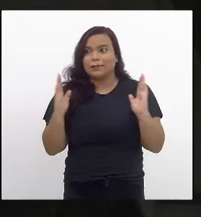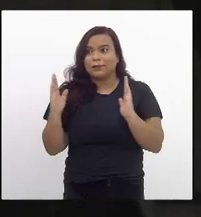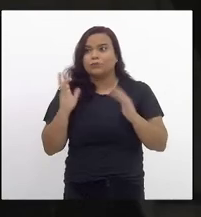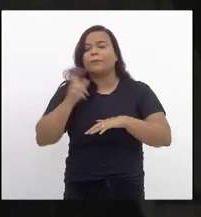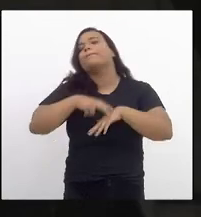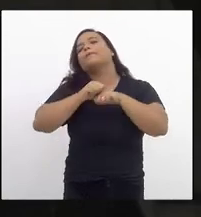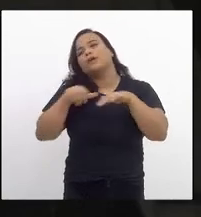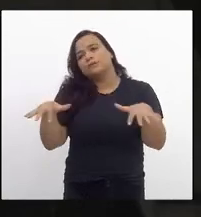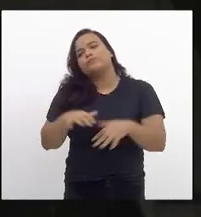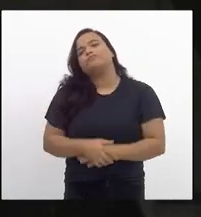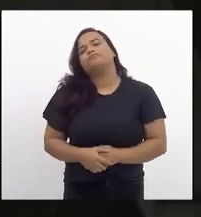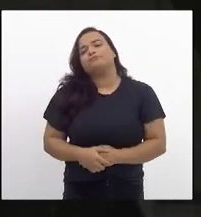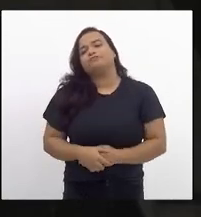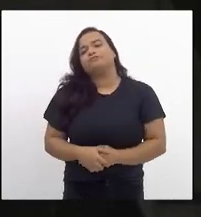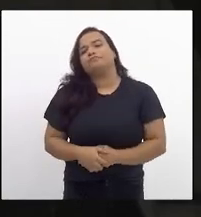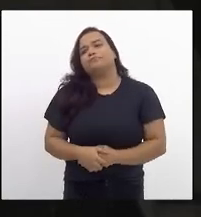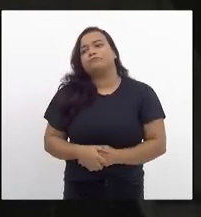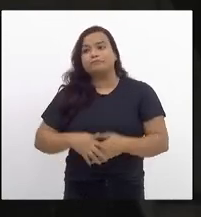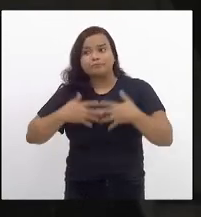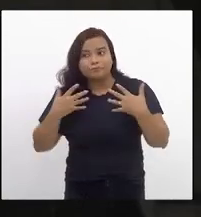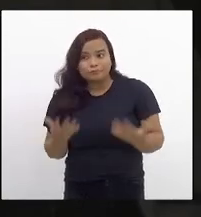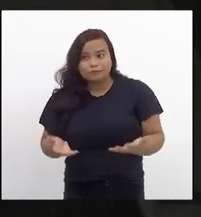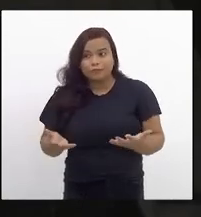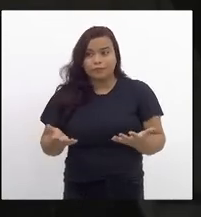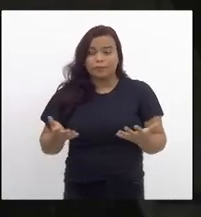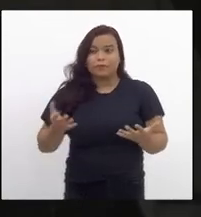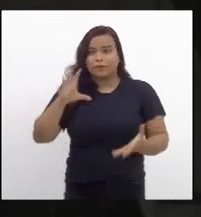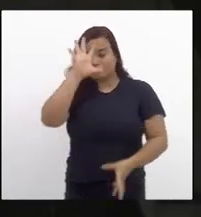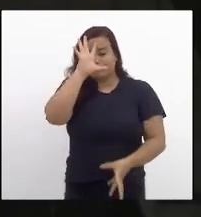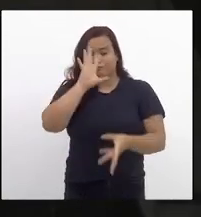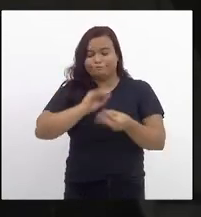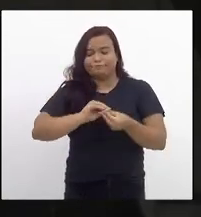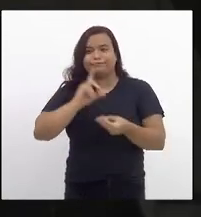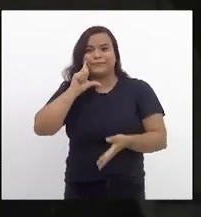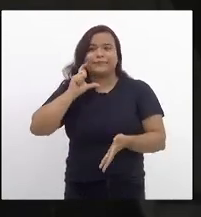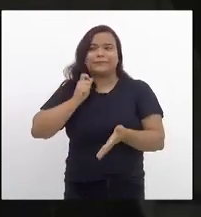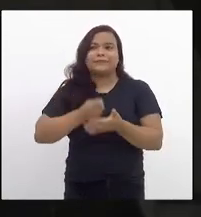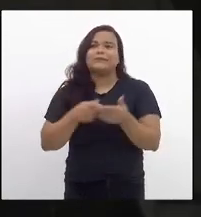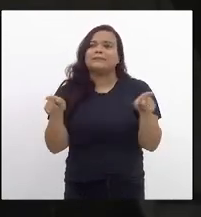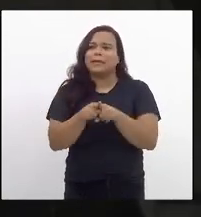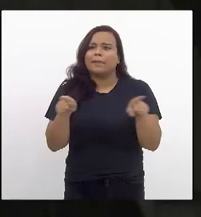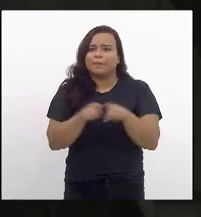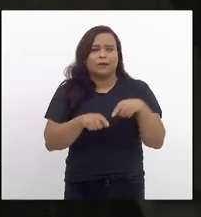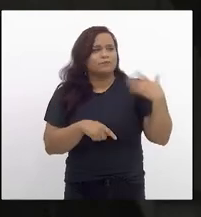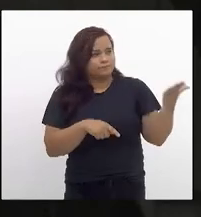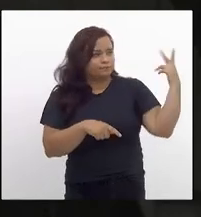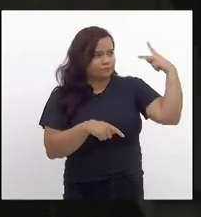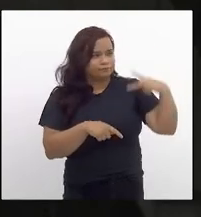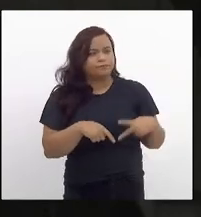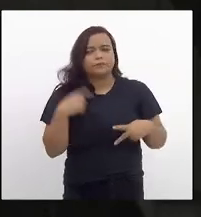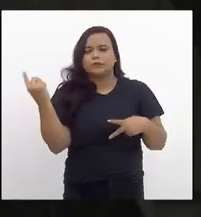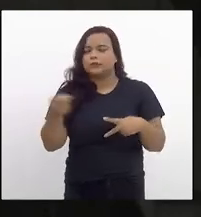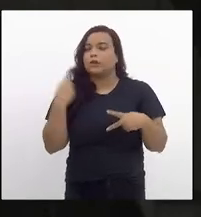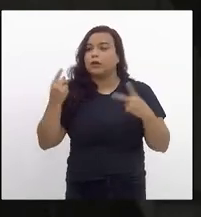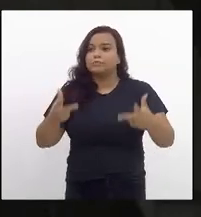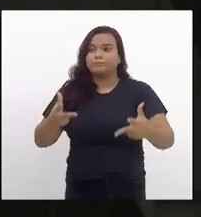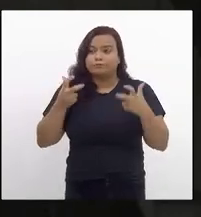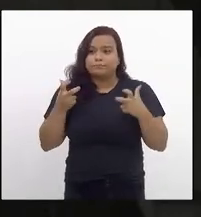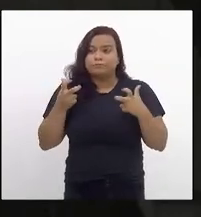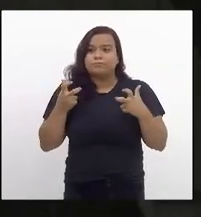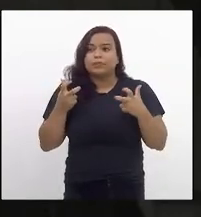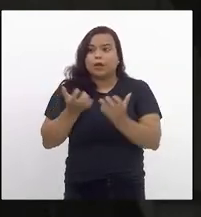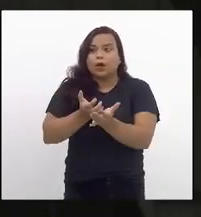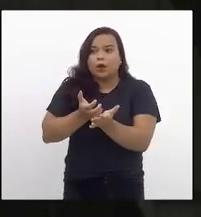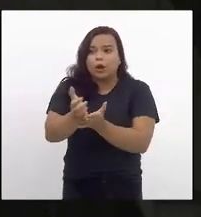pandêmico e con comitantemente é isso que hora Presidente demos entrada